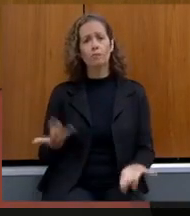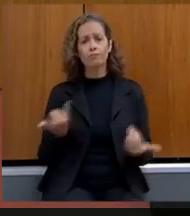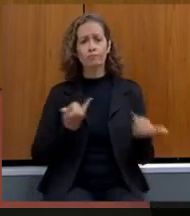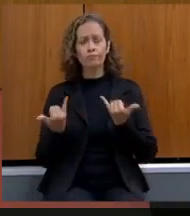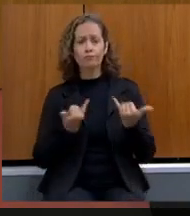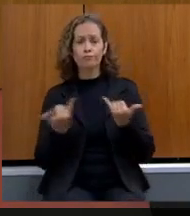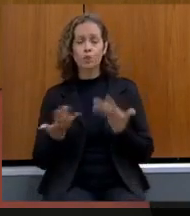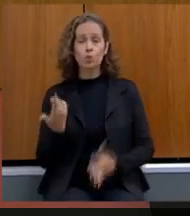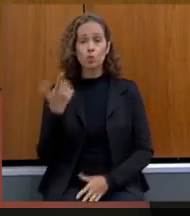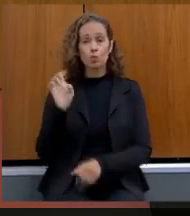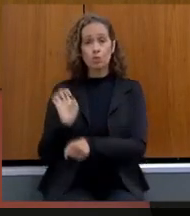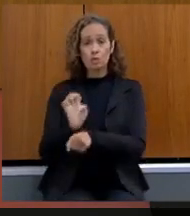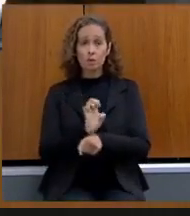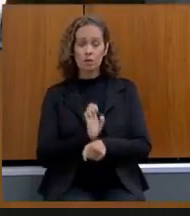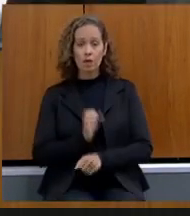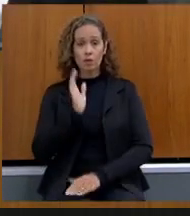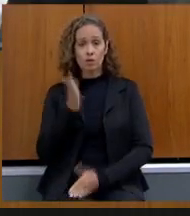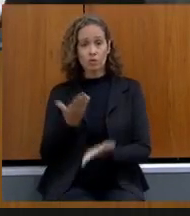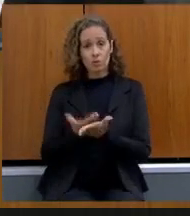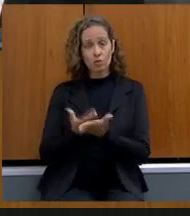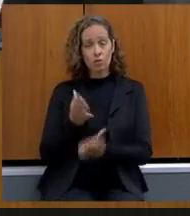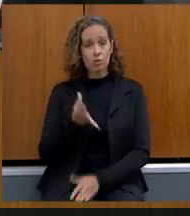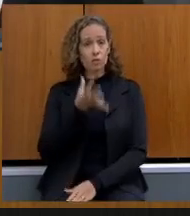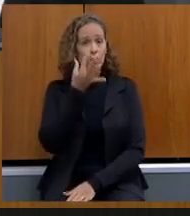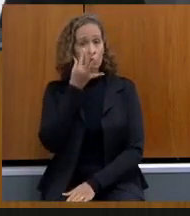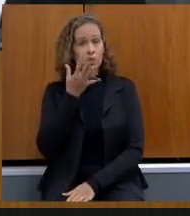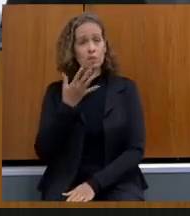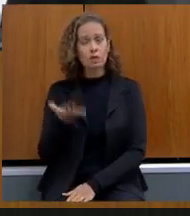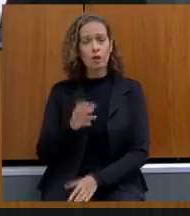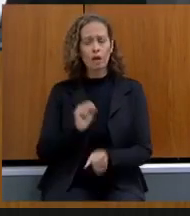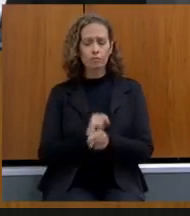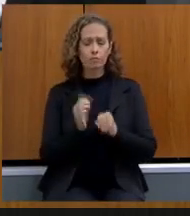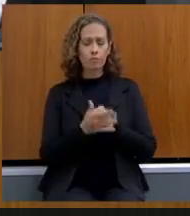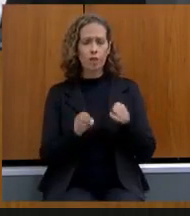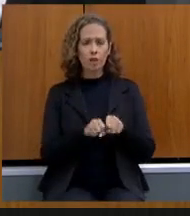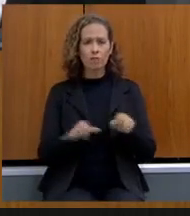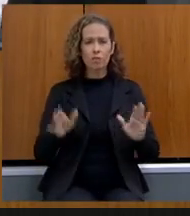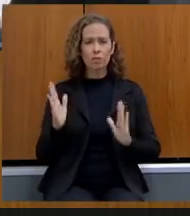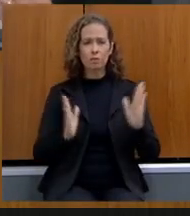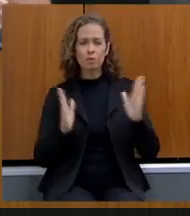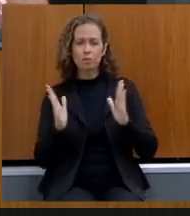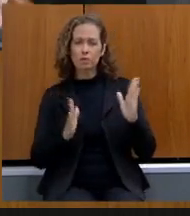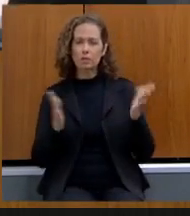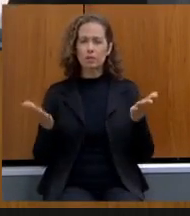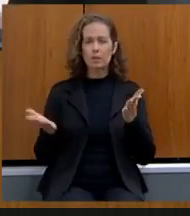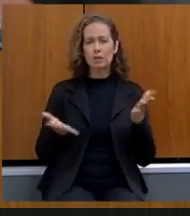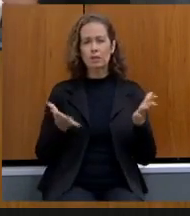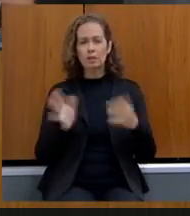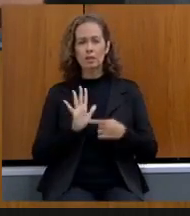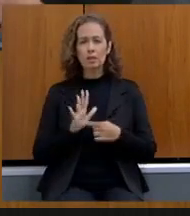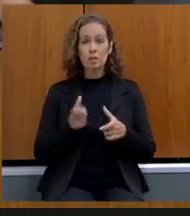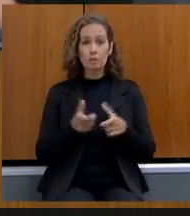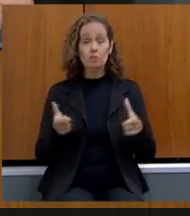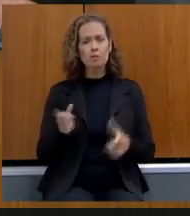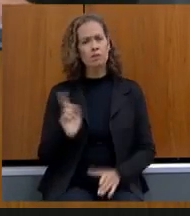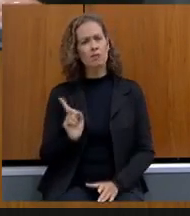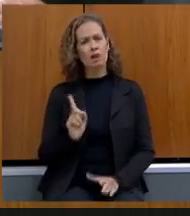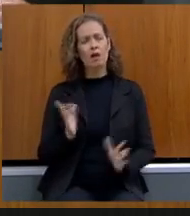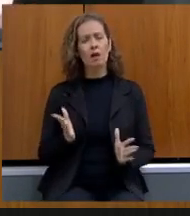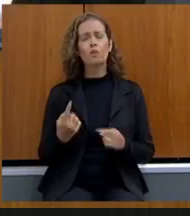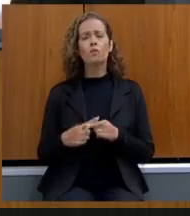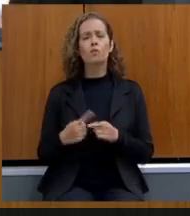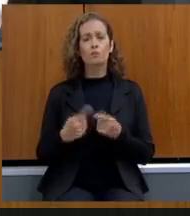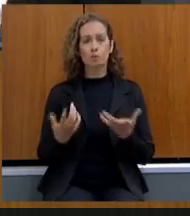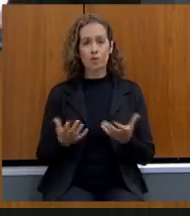estados que já retornaram atividade presencial o impacto epidemiológico não é muito muito expressivos justamente porque